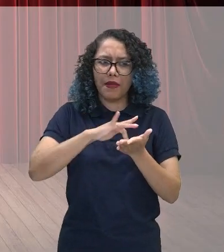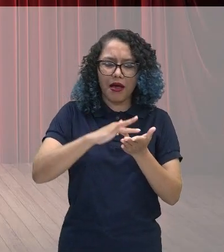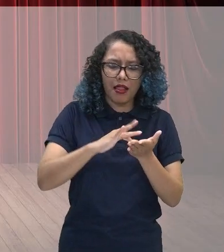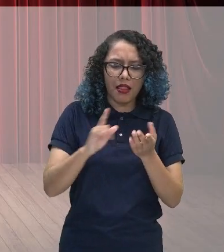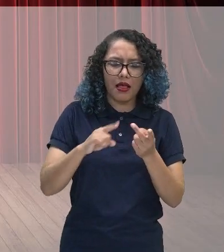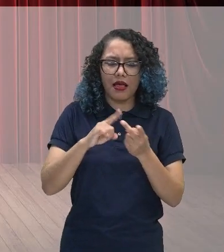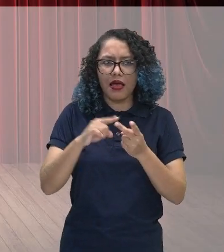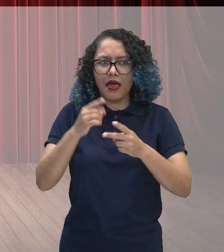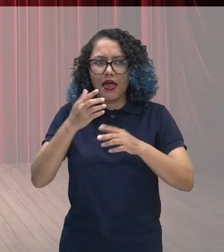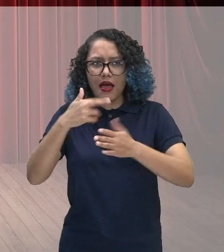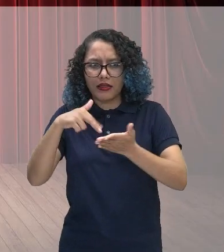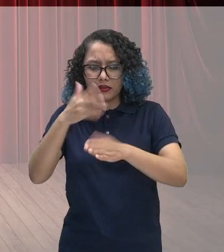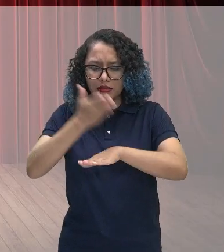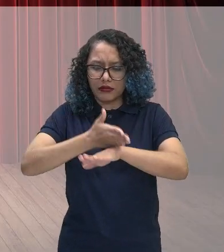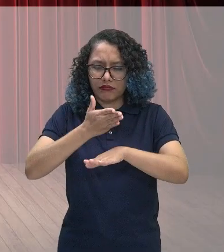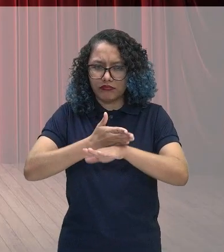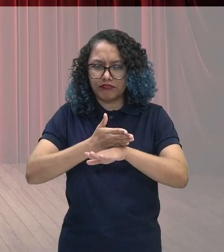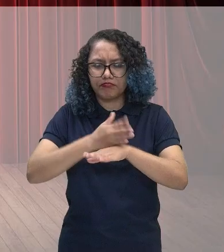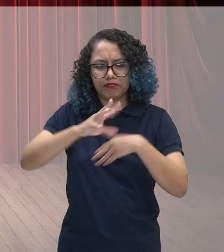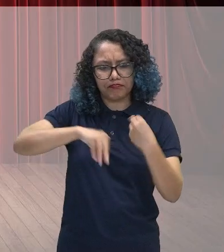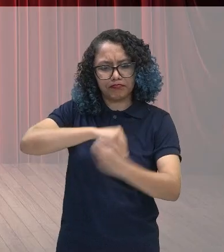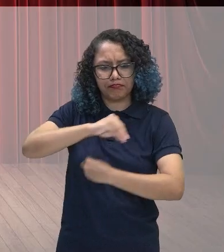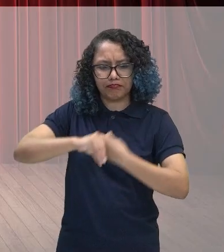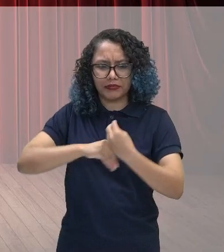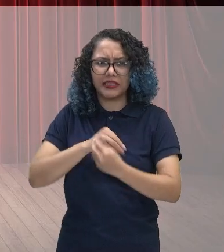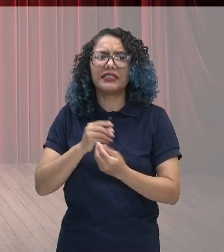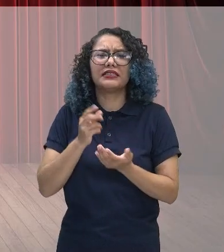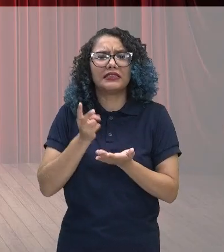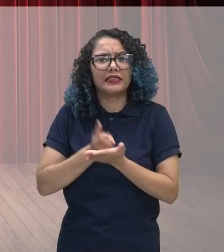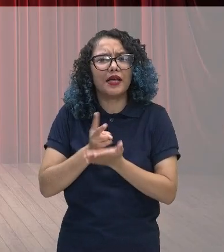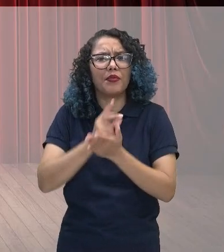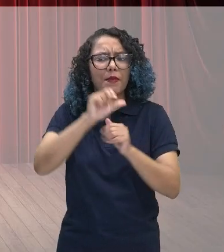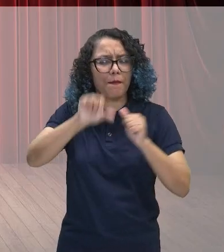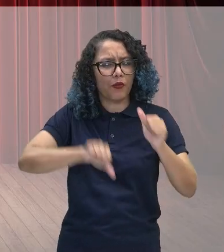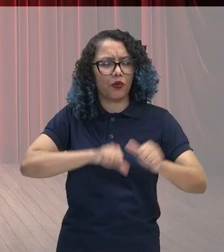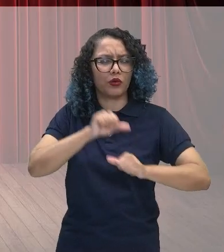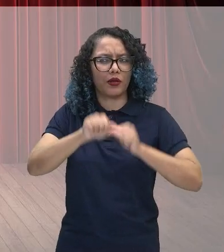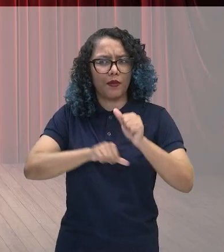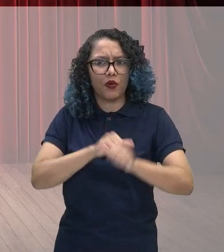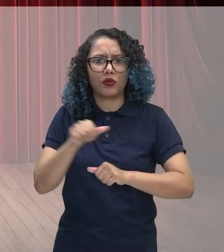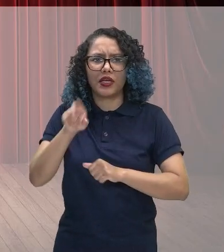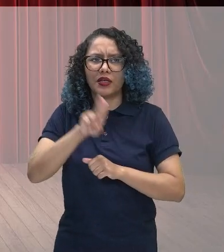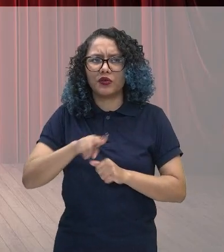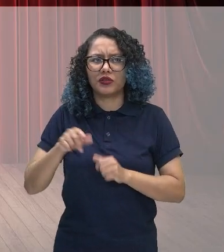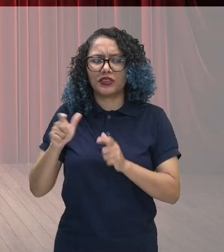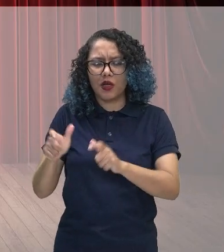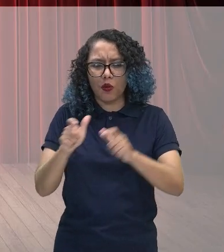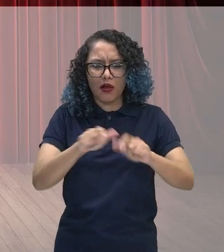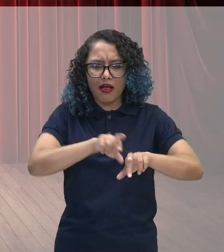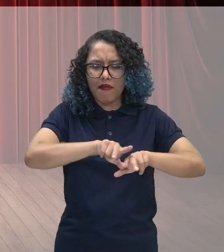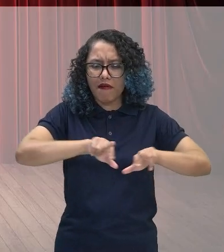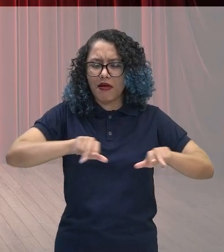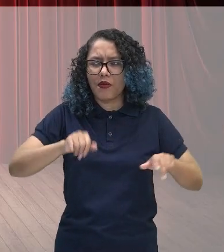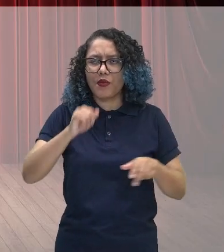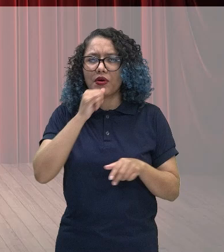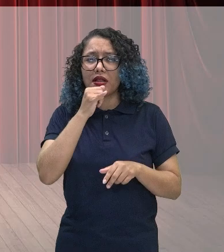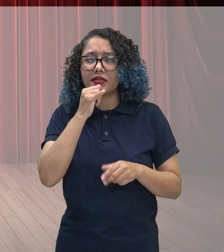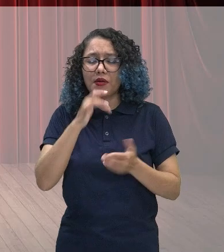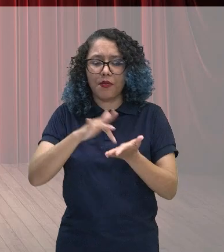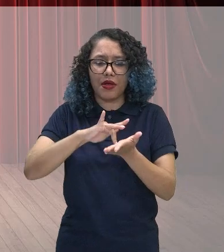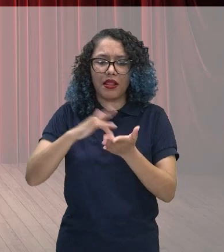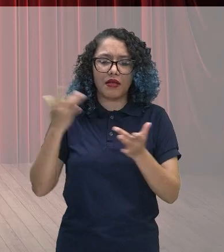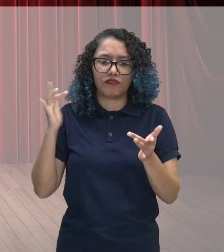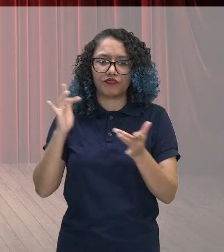dança moderna, e ela está sempre inovando. E ela usa vários espaços. Por exemplo, o balé clássico, ele